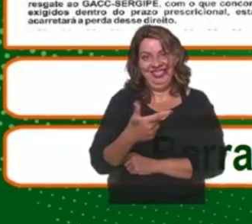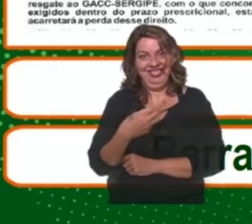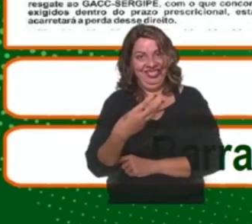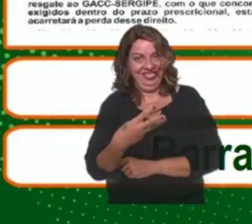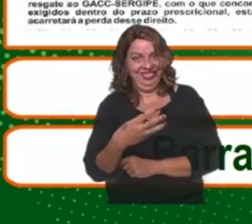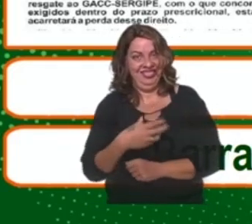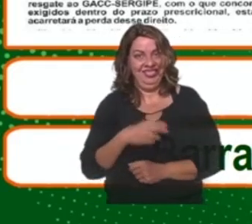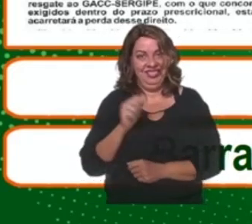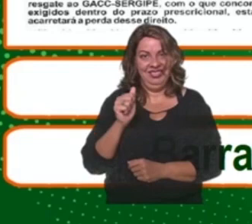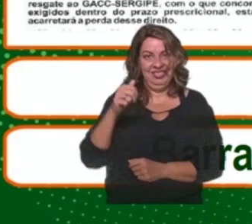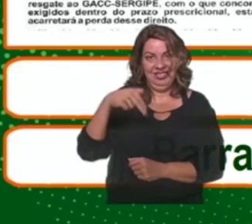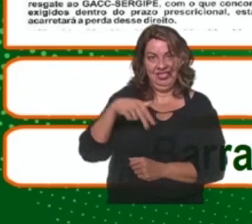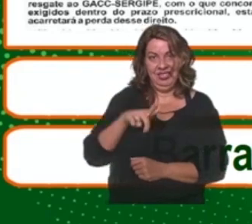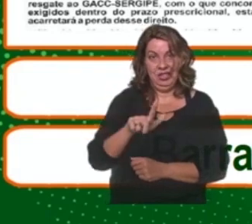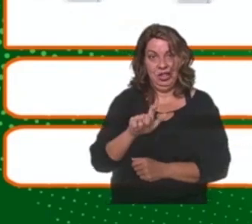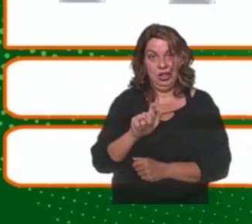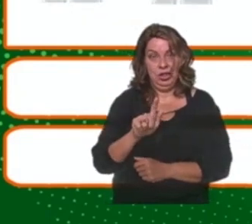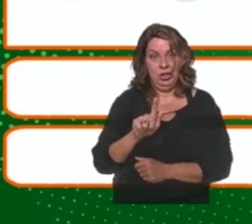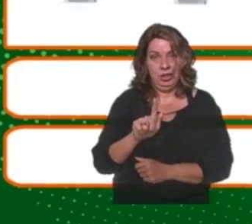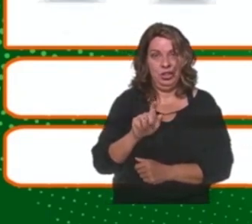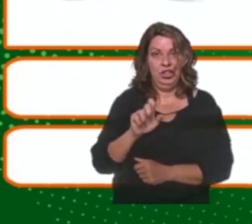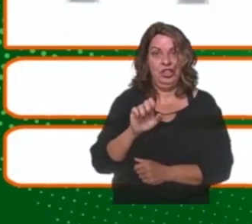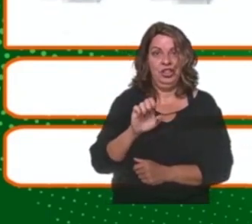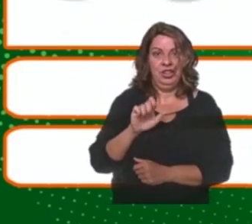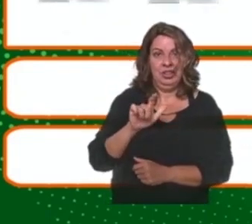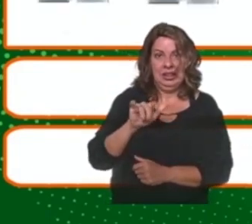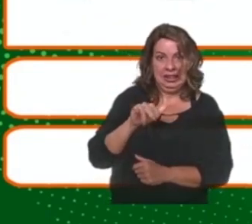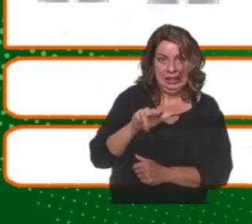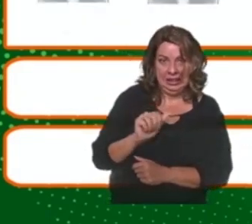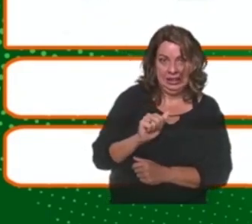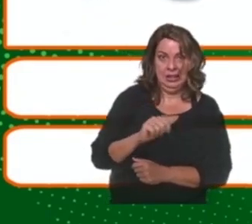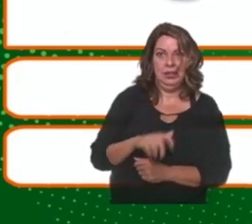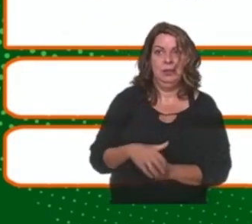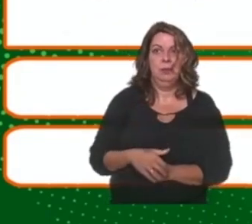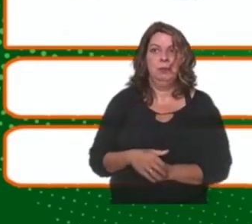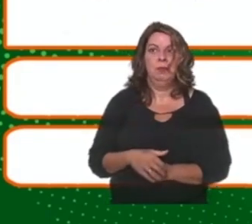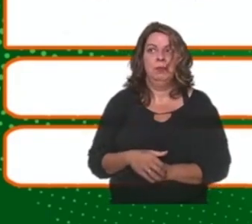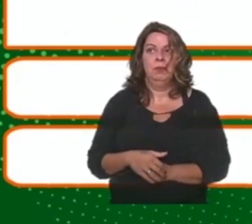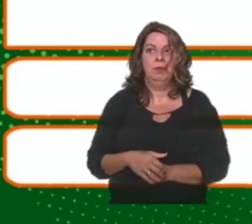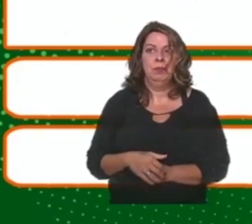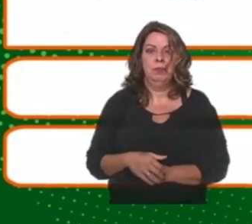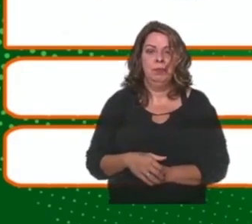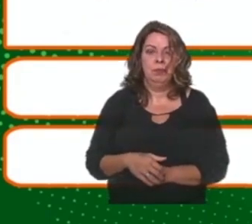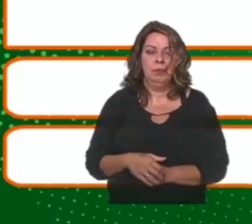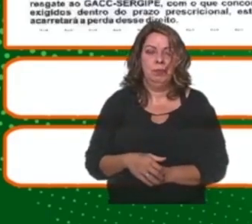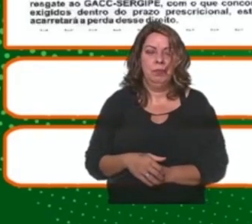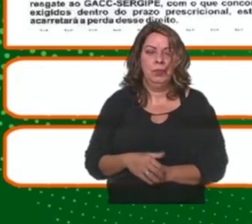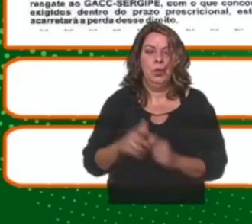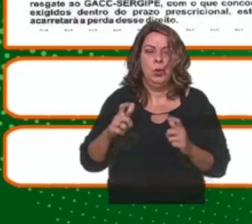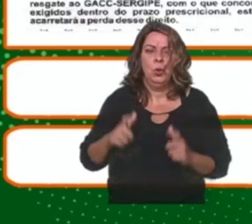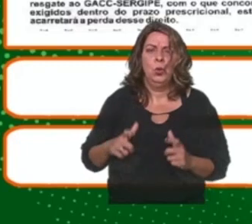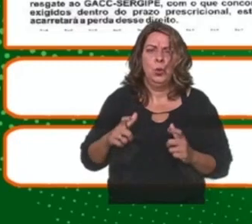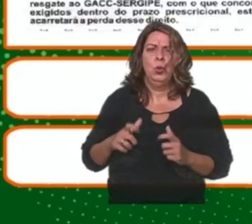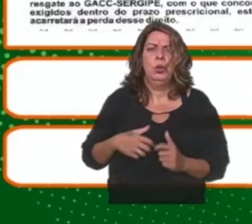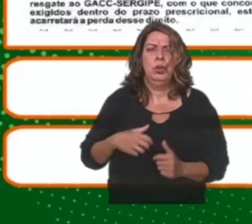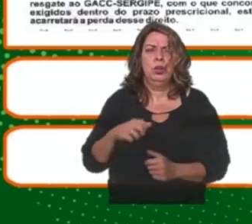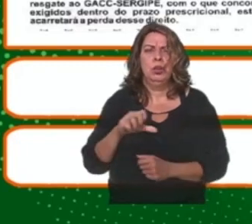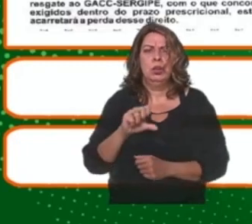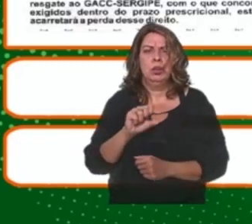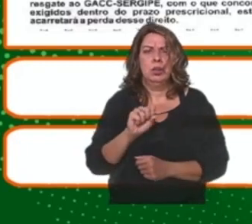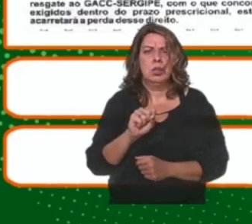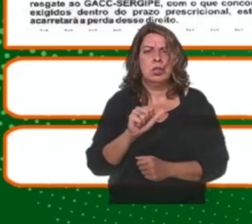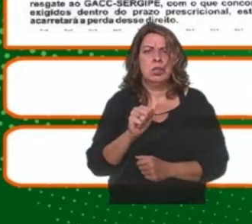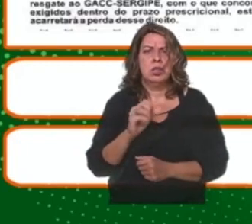060823, Angelina Inácio dos Santos, é de Saco Varas, em